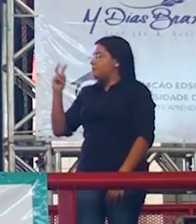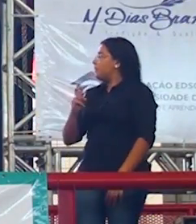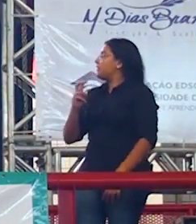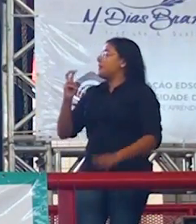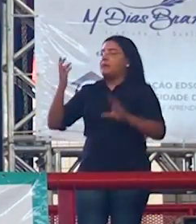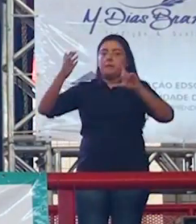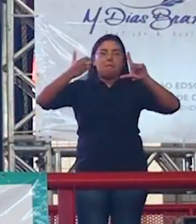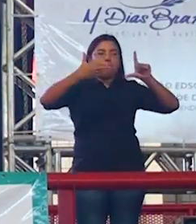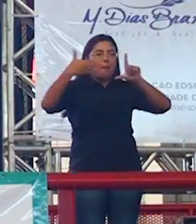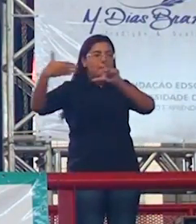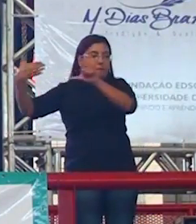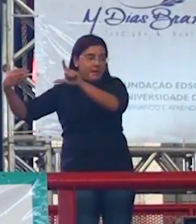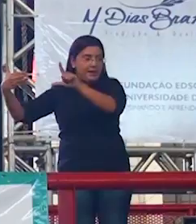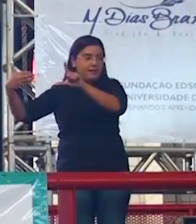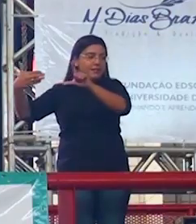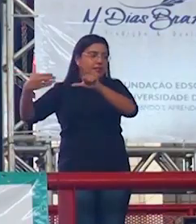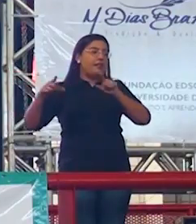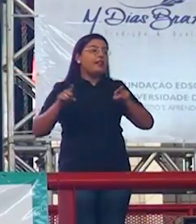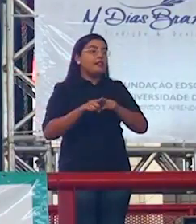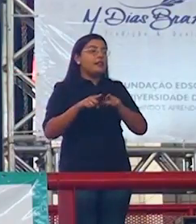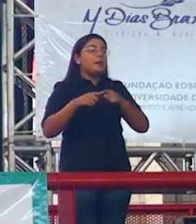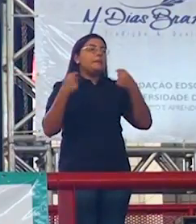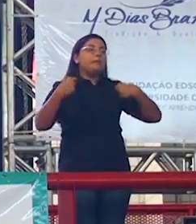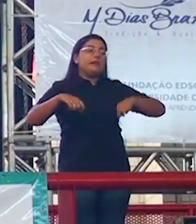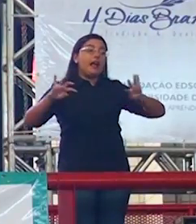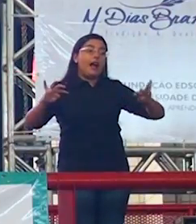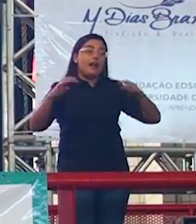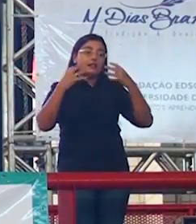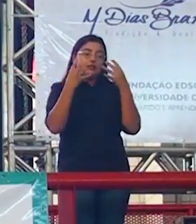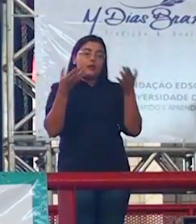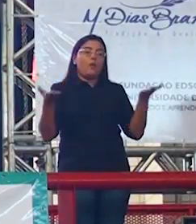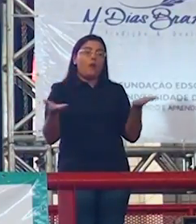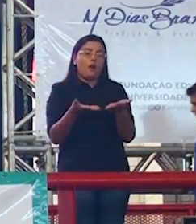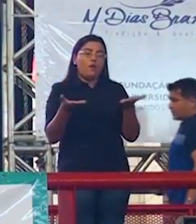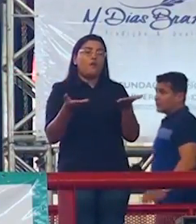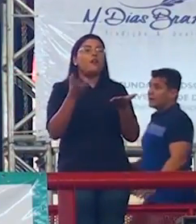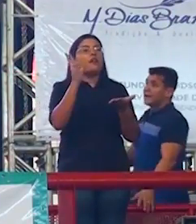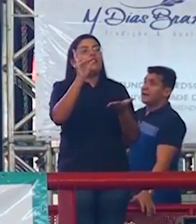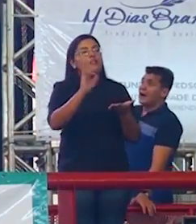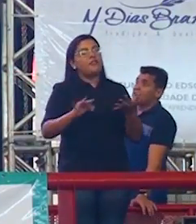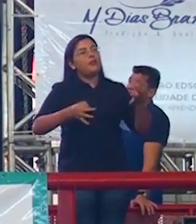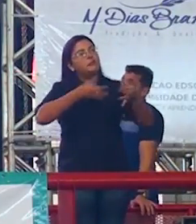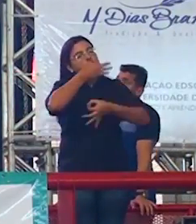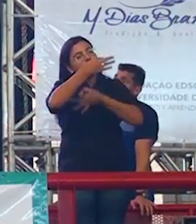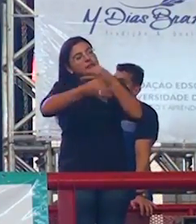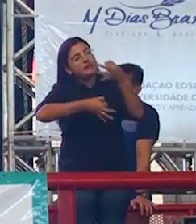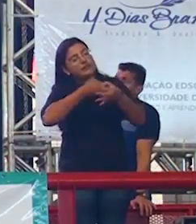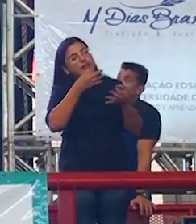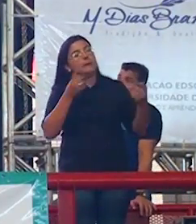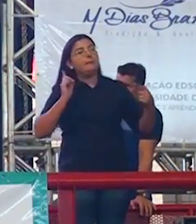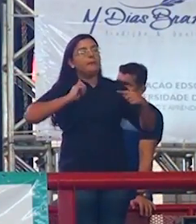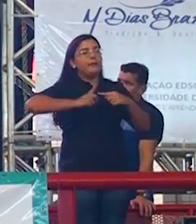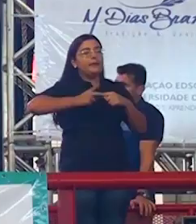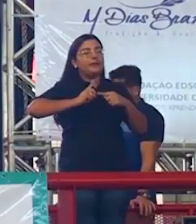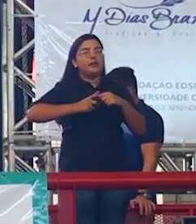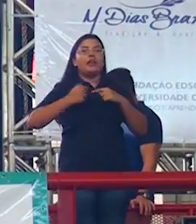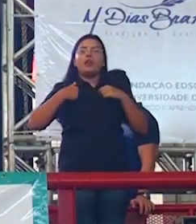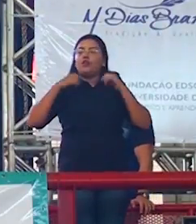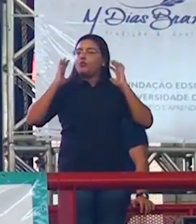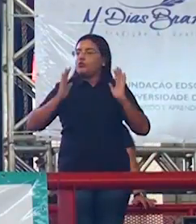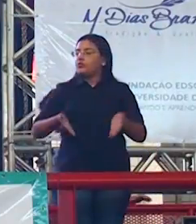slides, ok. Mas acima de tudo, preste muita atenção sobre o que nós vamos comentar e conversar, porque eu